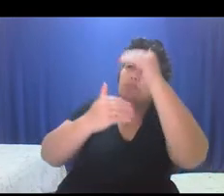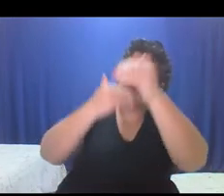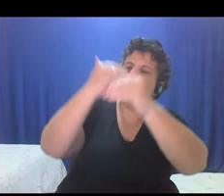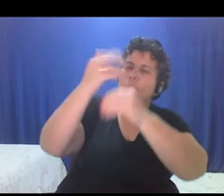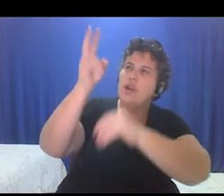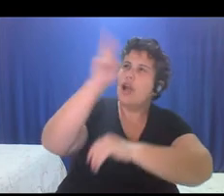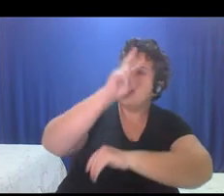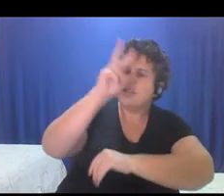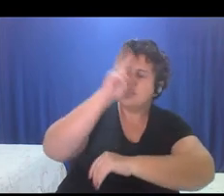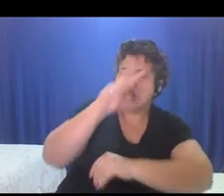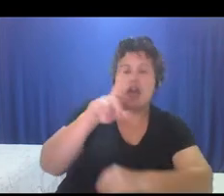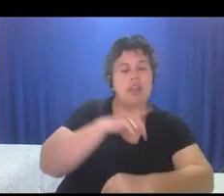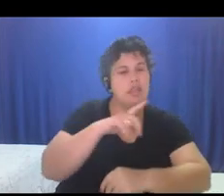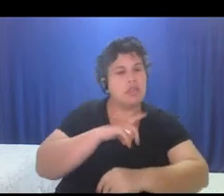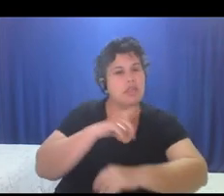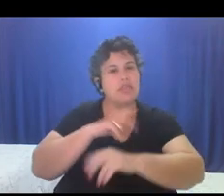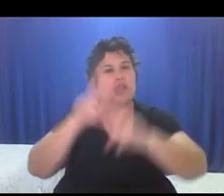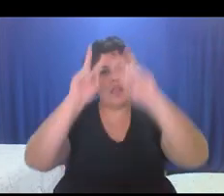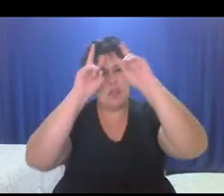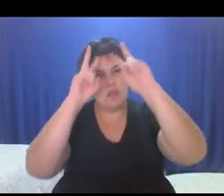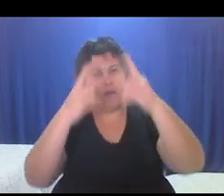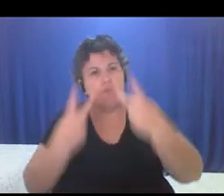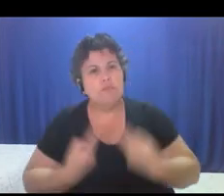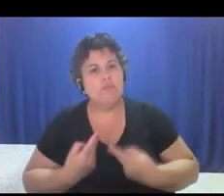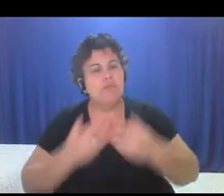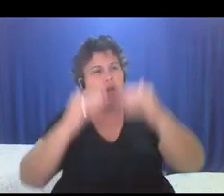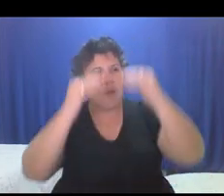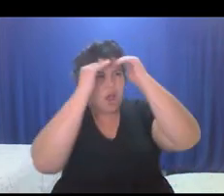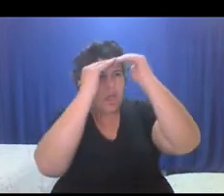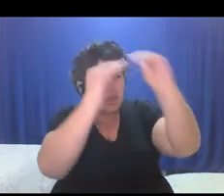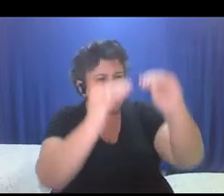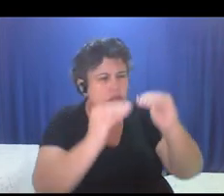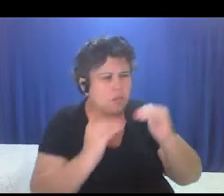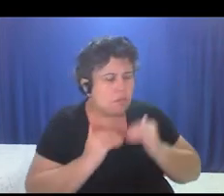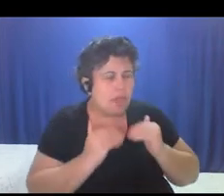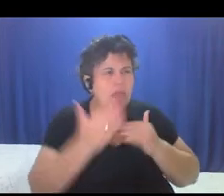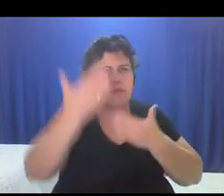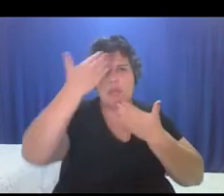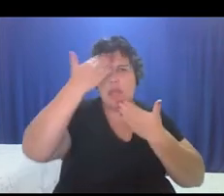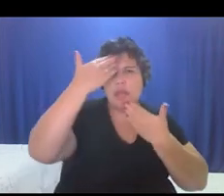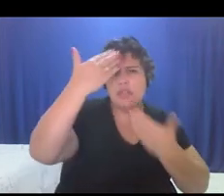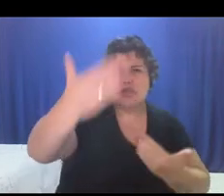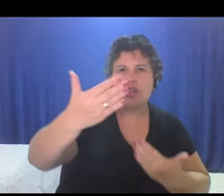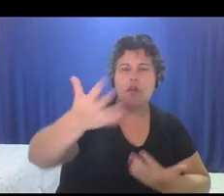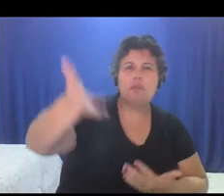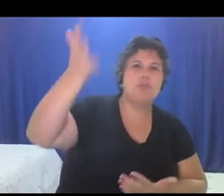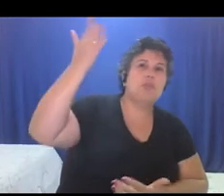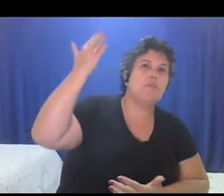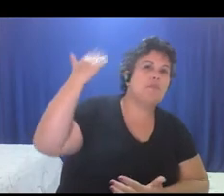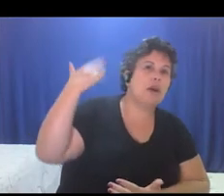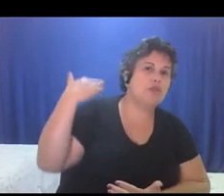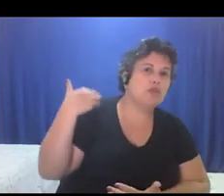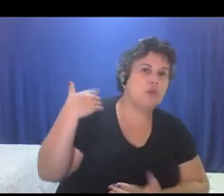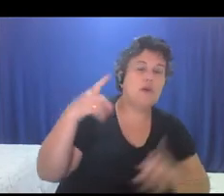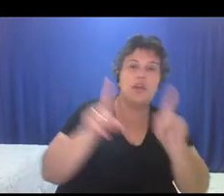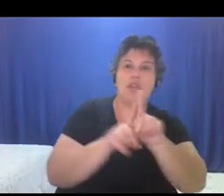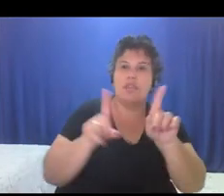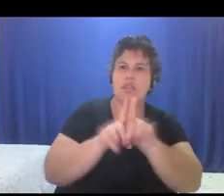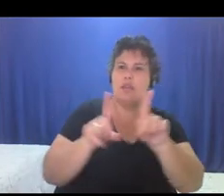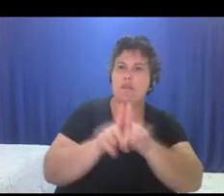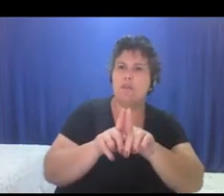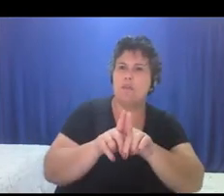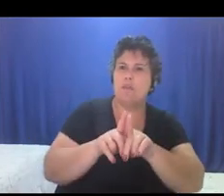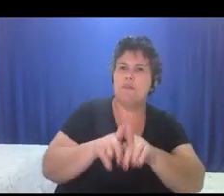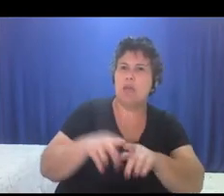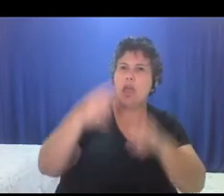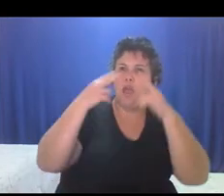falou assim, ter o respeito e a gratidão do que já foi construído e do que está sendo construído de agora para frente, né? Deste